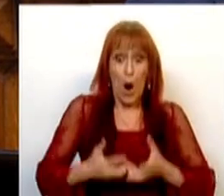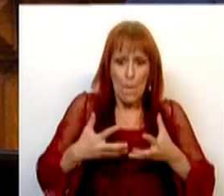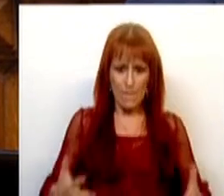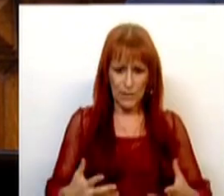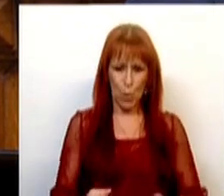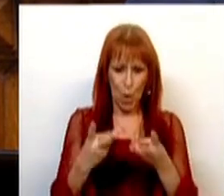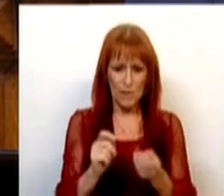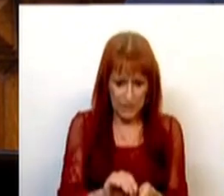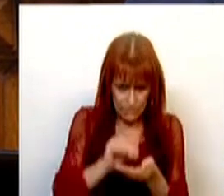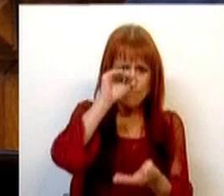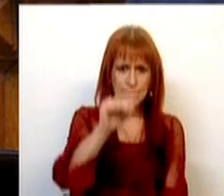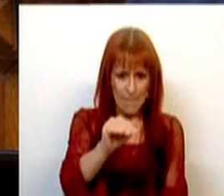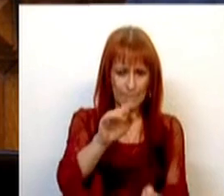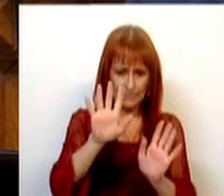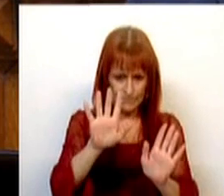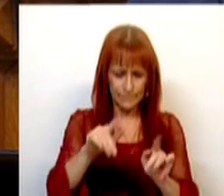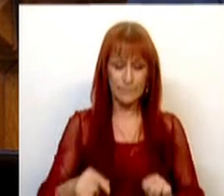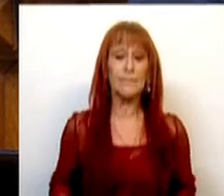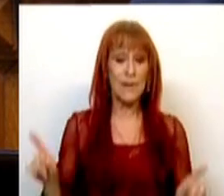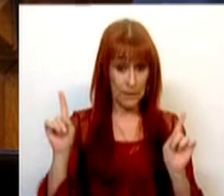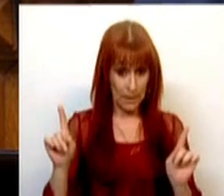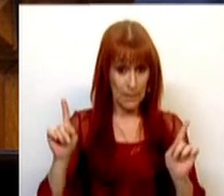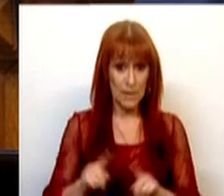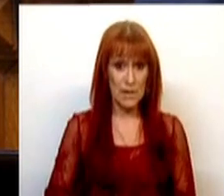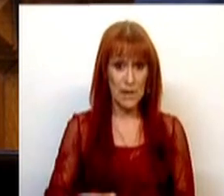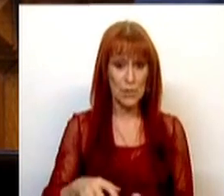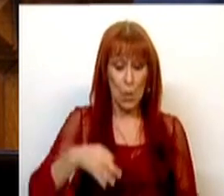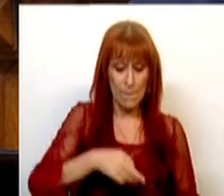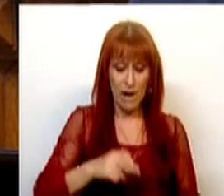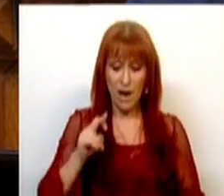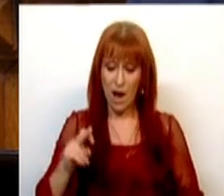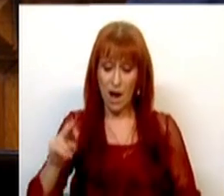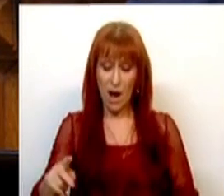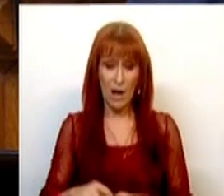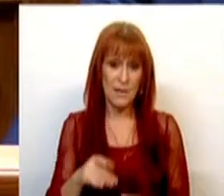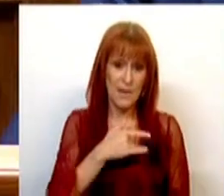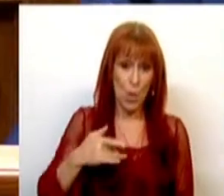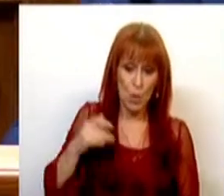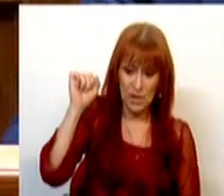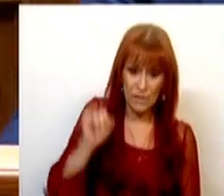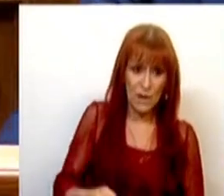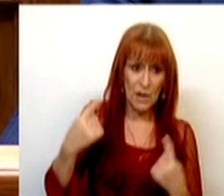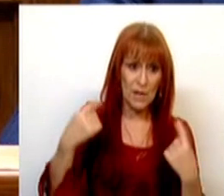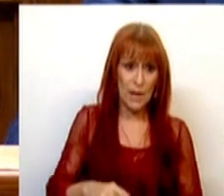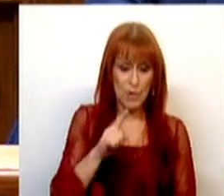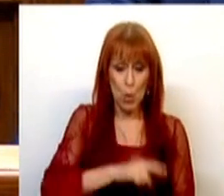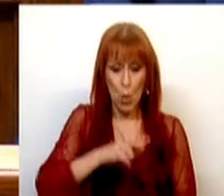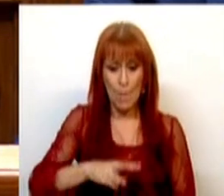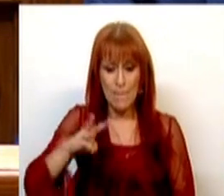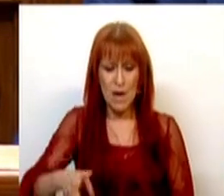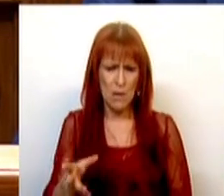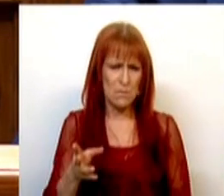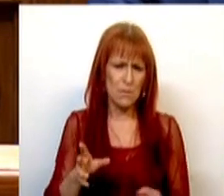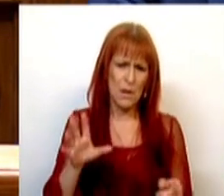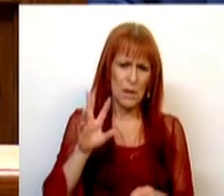do orçamento. Além disso, no PRR, para a saúde, temos